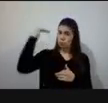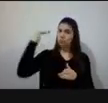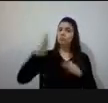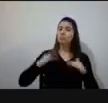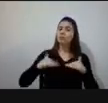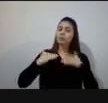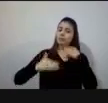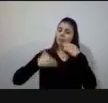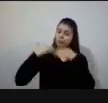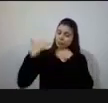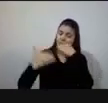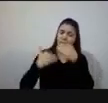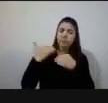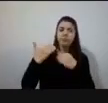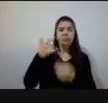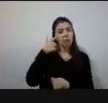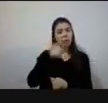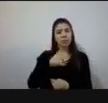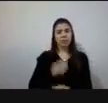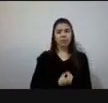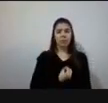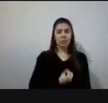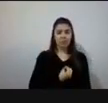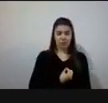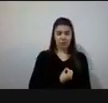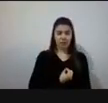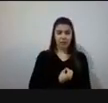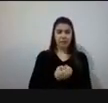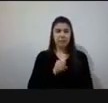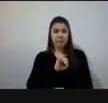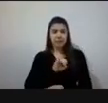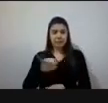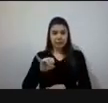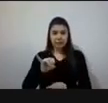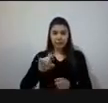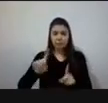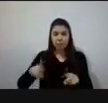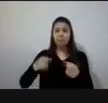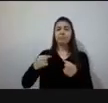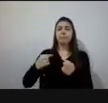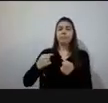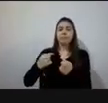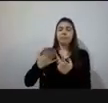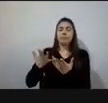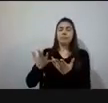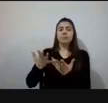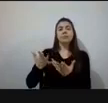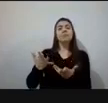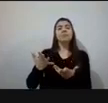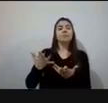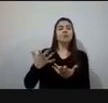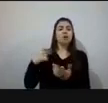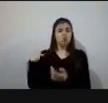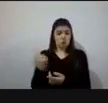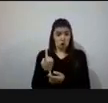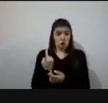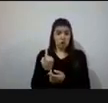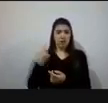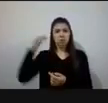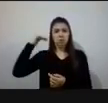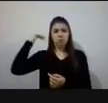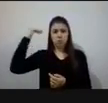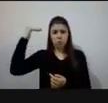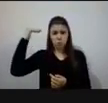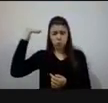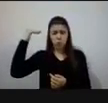nós sofremos uma acusação pesada como essa, vamos enfrentar, se não fizermos nada. Mas cabe ao adulto ter que sair de